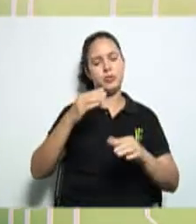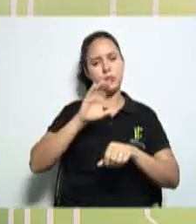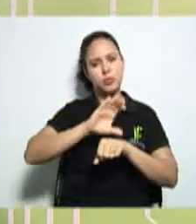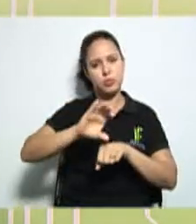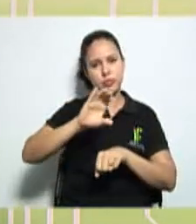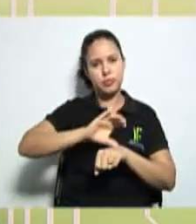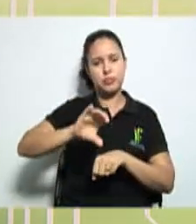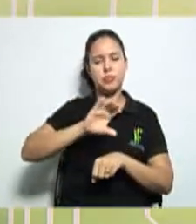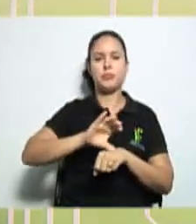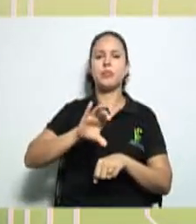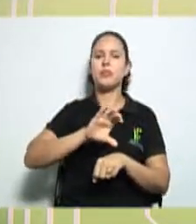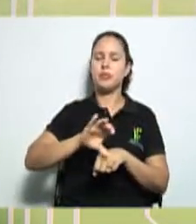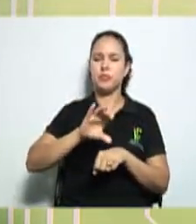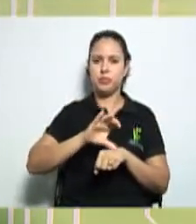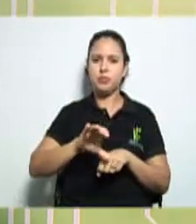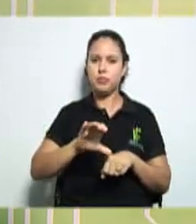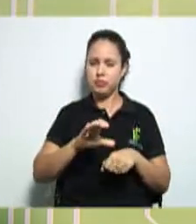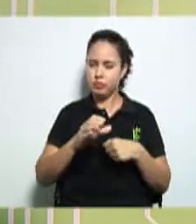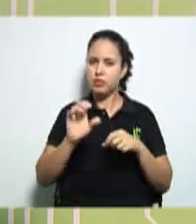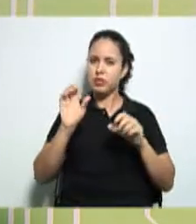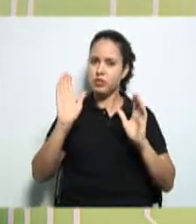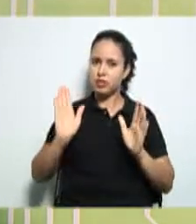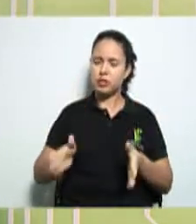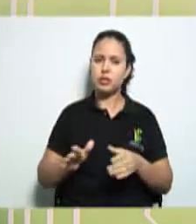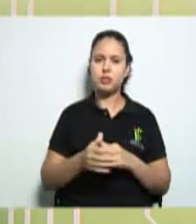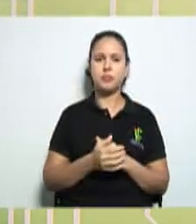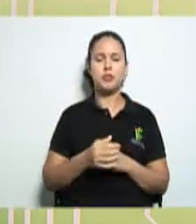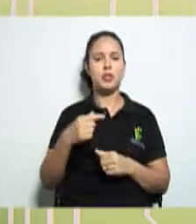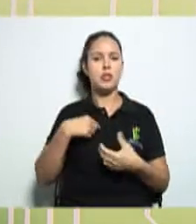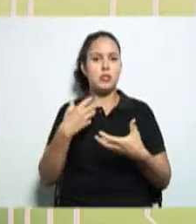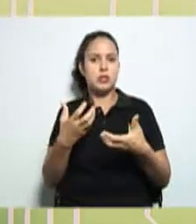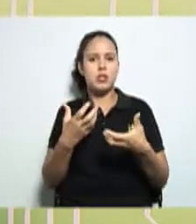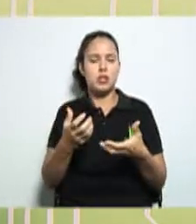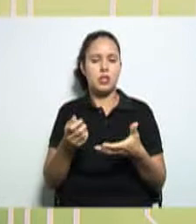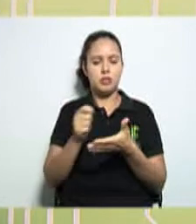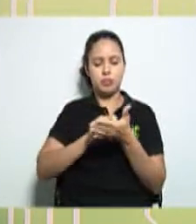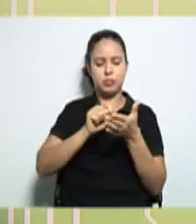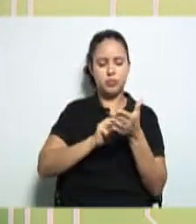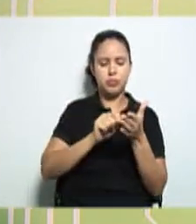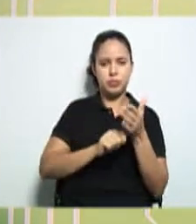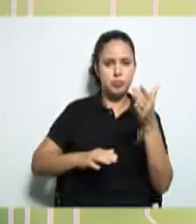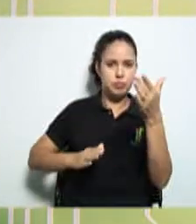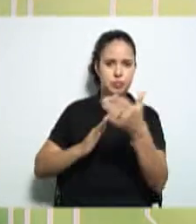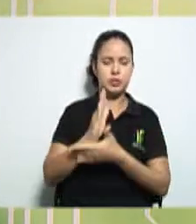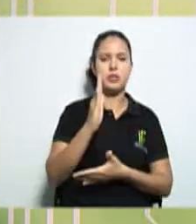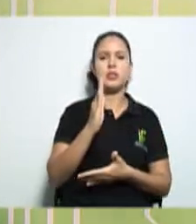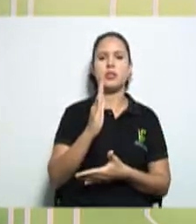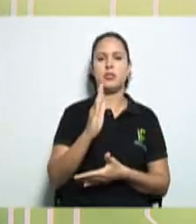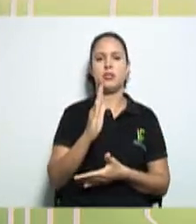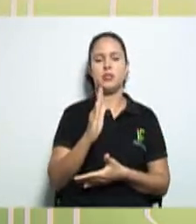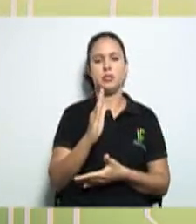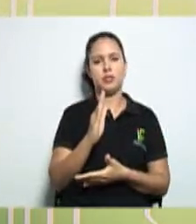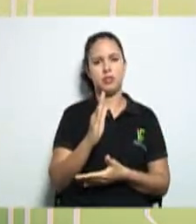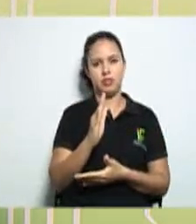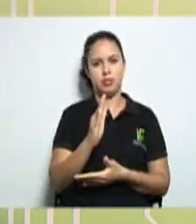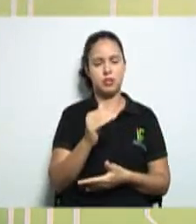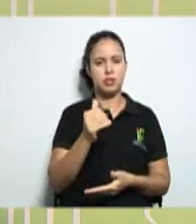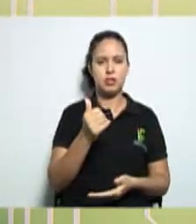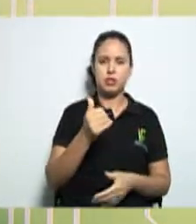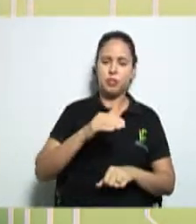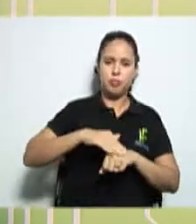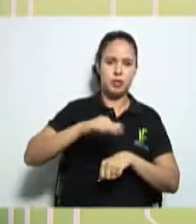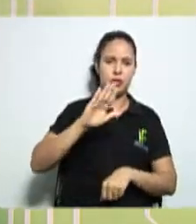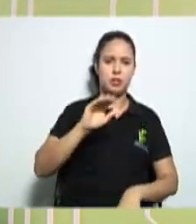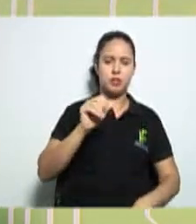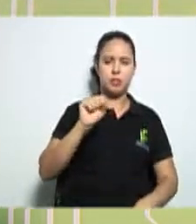Então você vai colocar aí, eu quero ser aprovado com média acima de 80 em todas as disciplinas